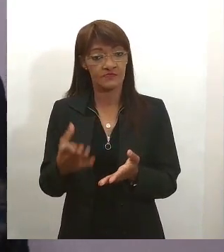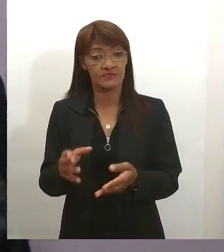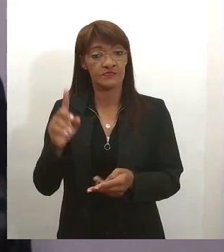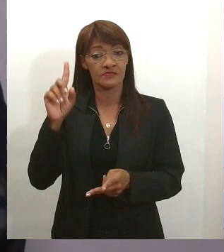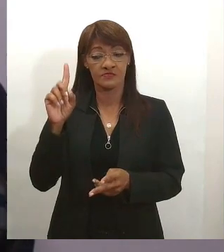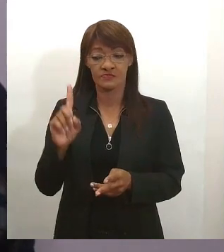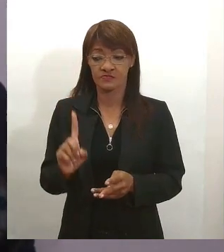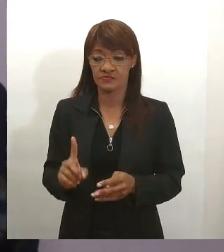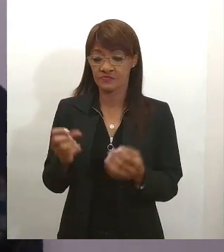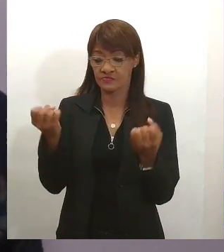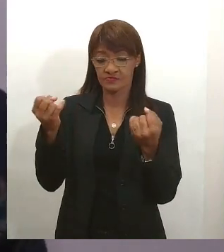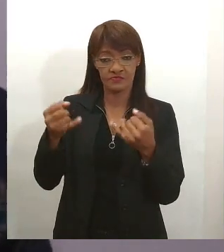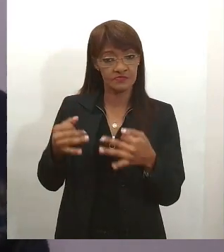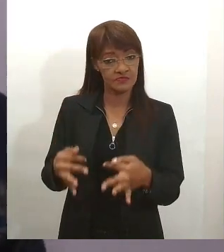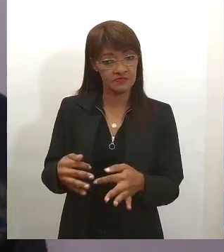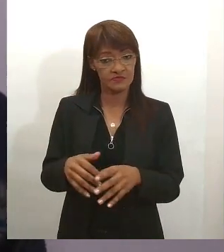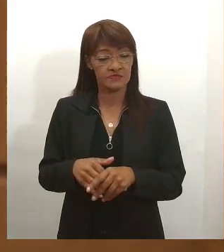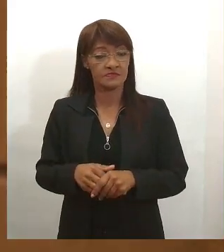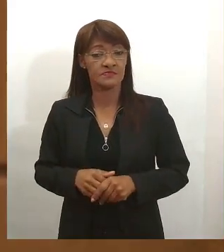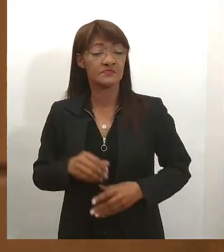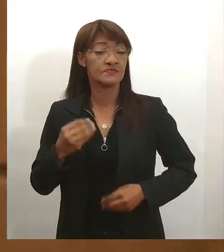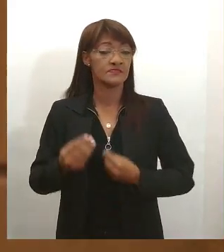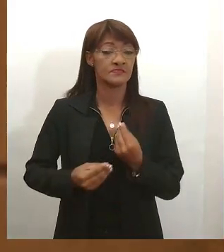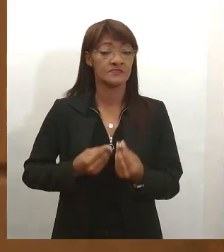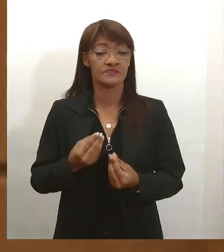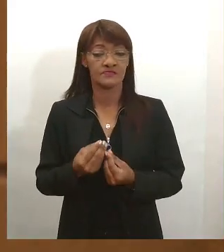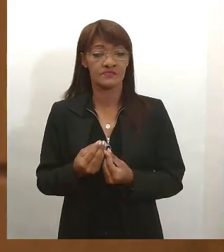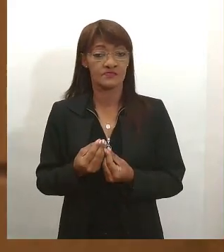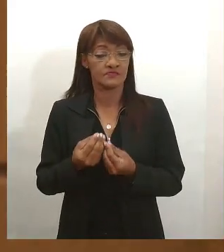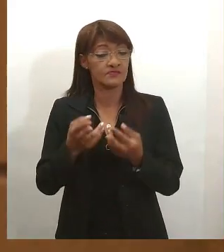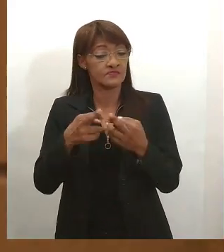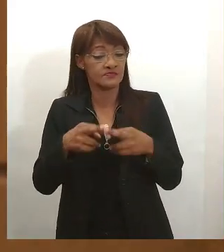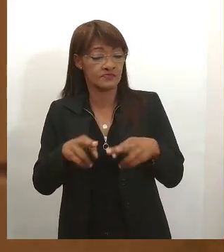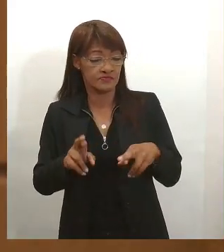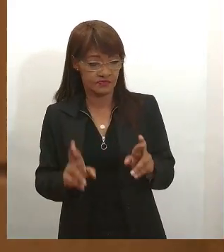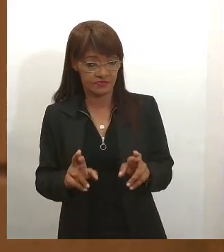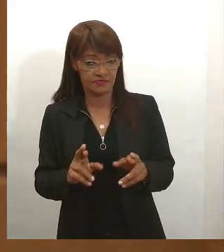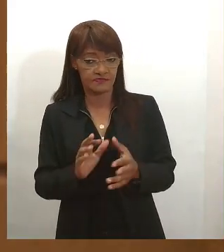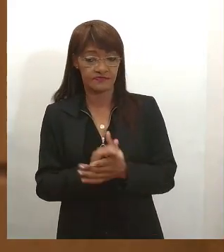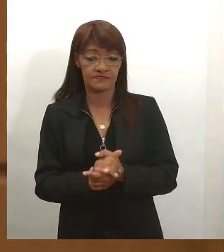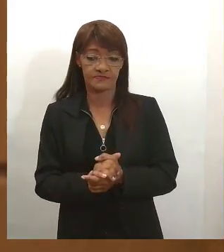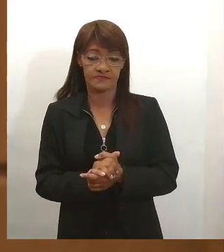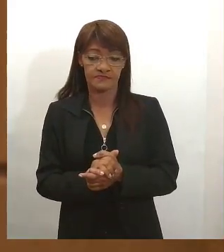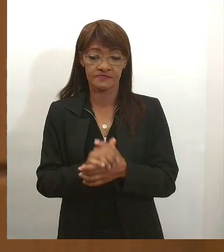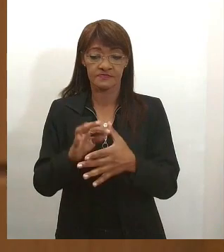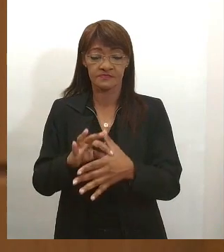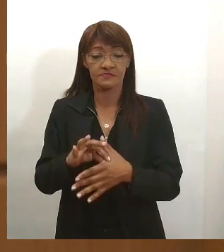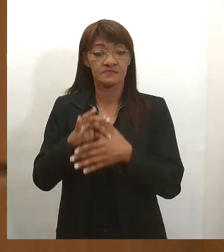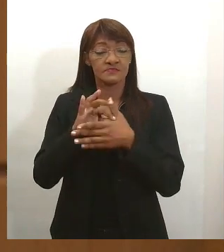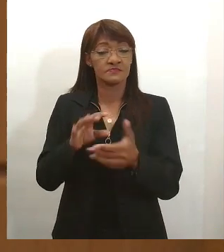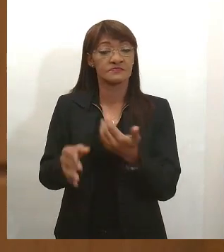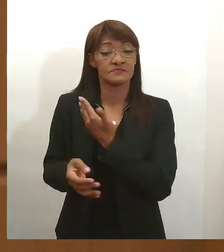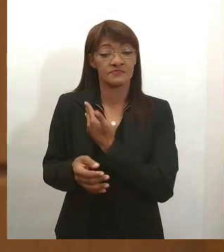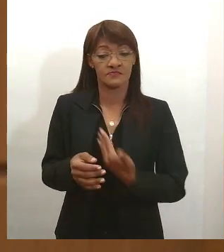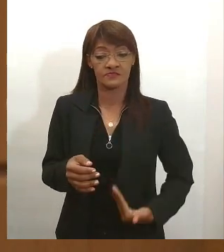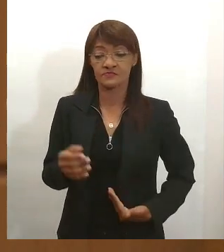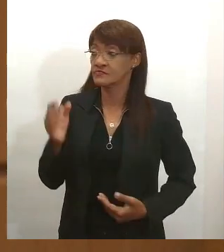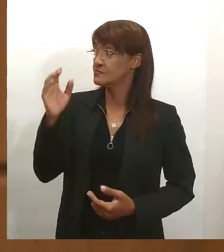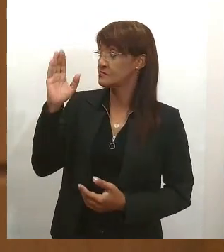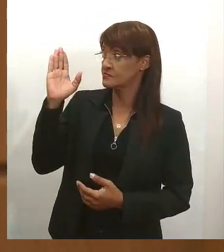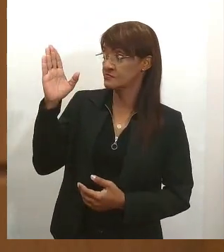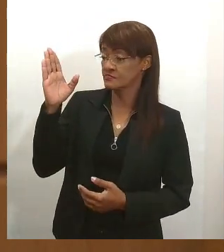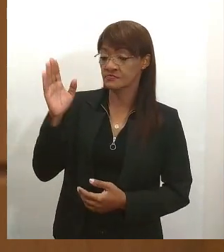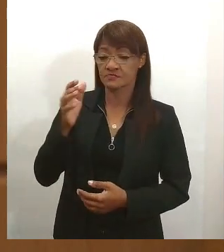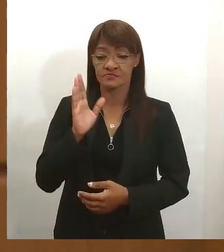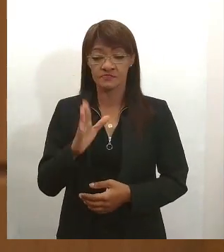está acontecendo e aí tomar as providências. O líder do governo na Alese, deputado Cristiano Cavalcante, parabenizou a Polícia